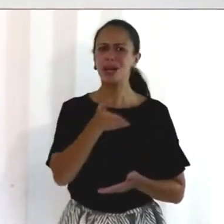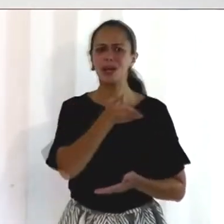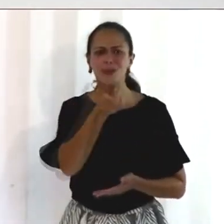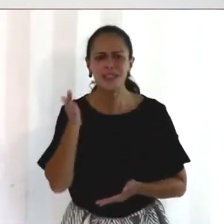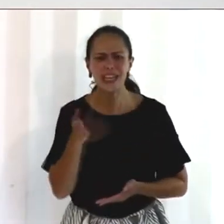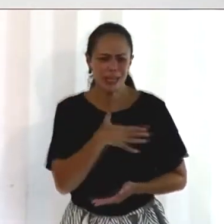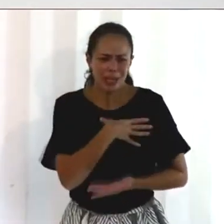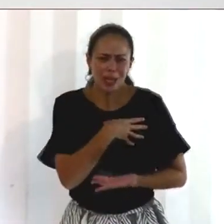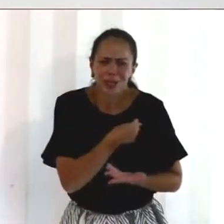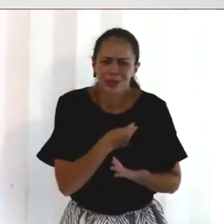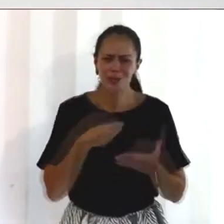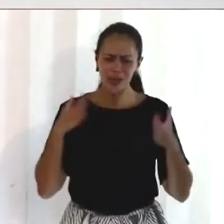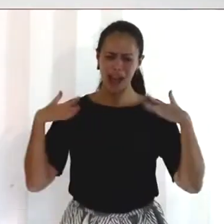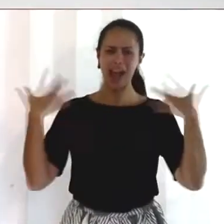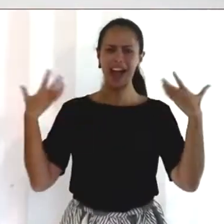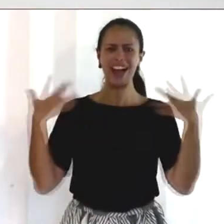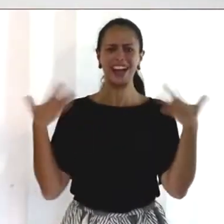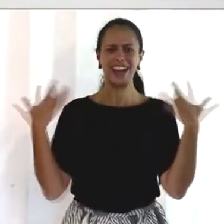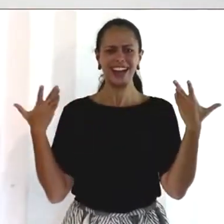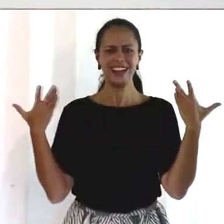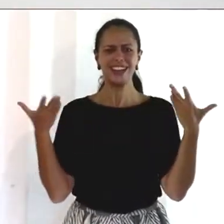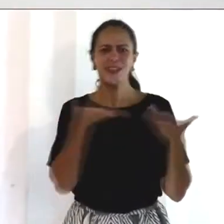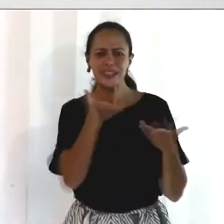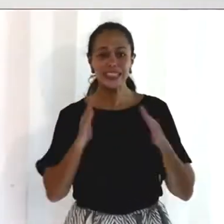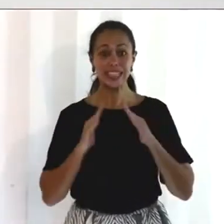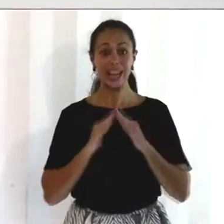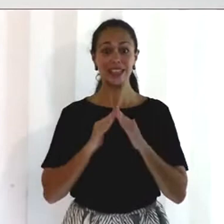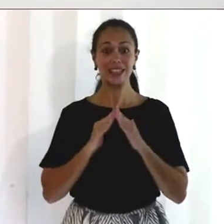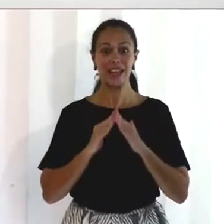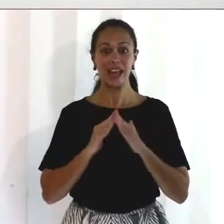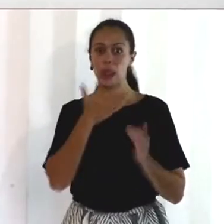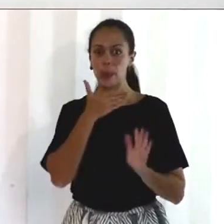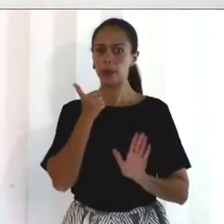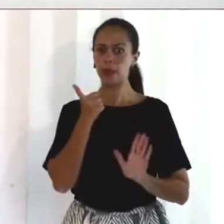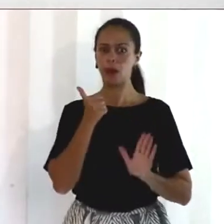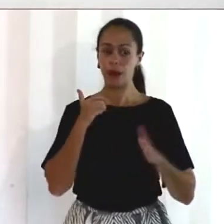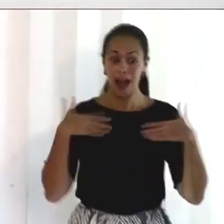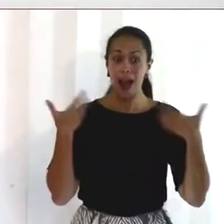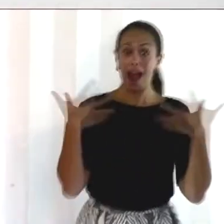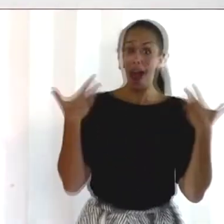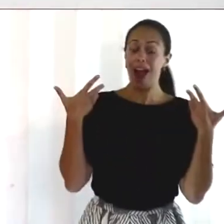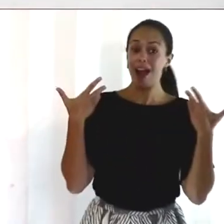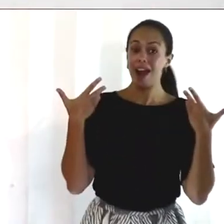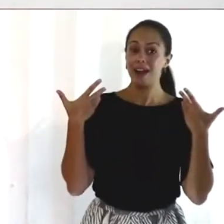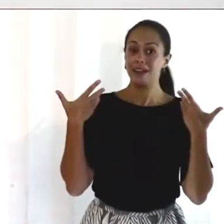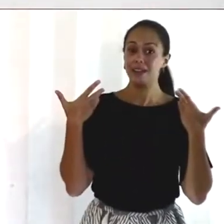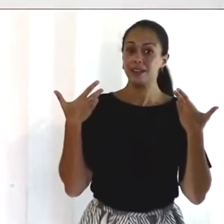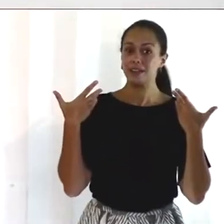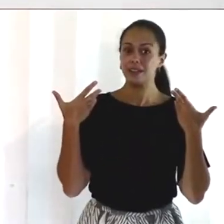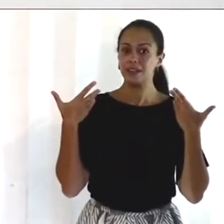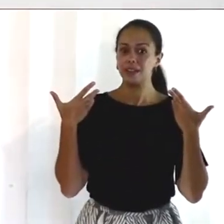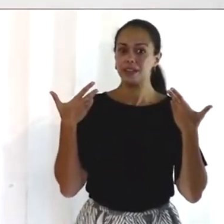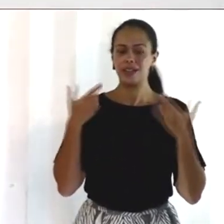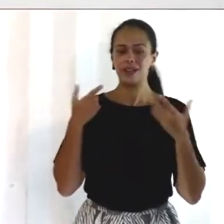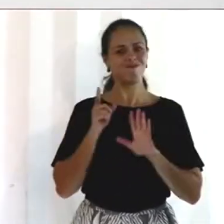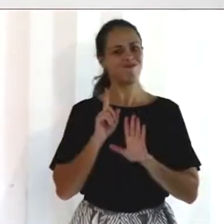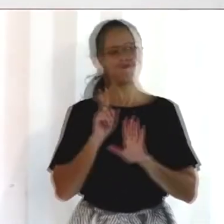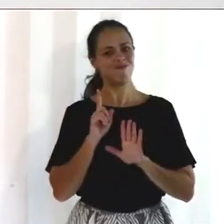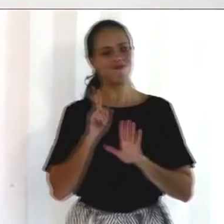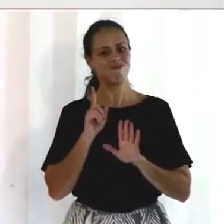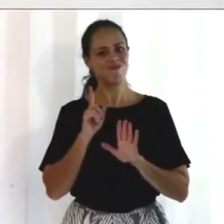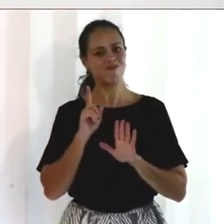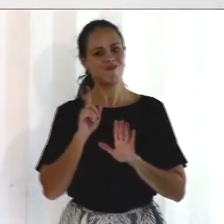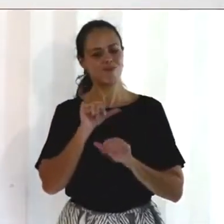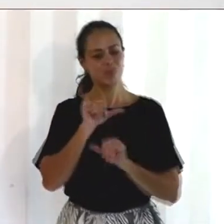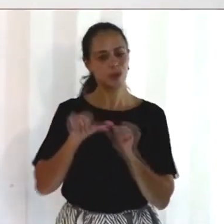casas. Priorizem a alegria ao invés da ira. Essa é a primeira coisa para as crianças. Por que a palavra, crianças? Por